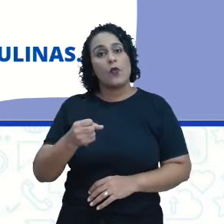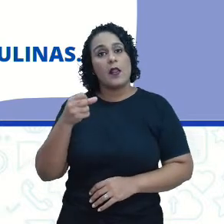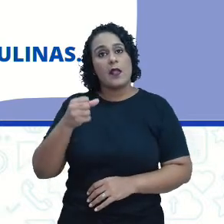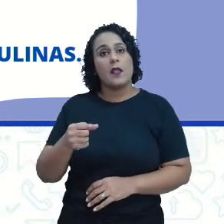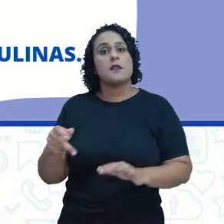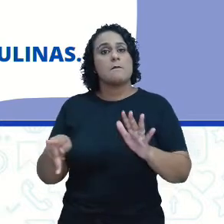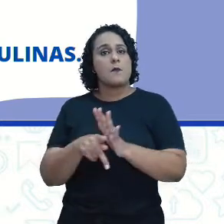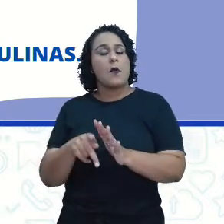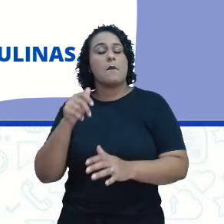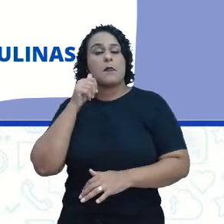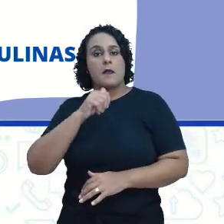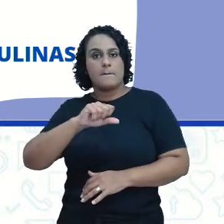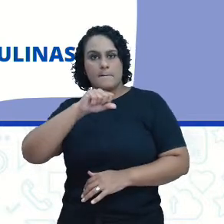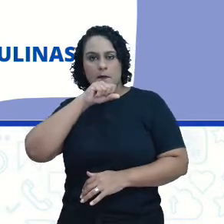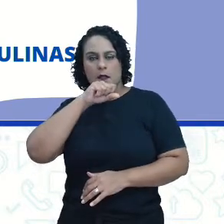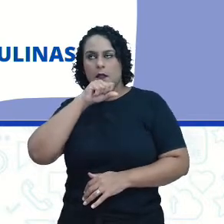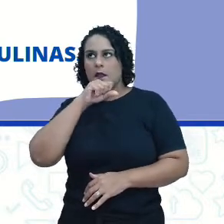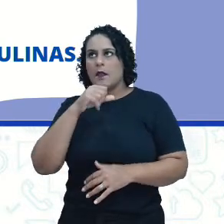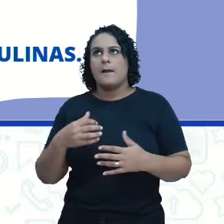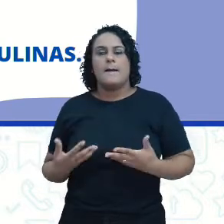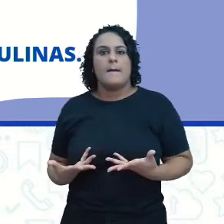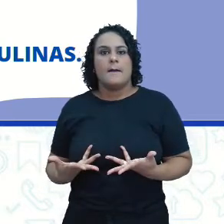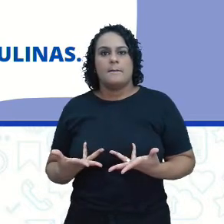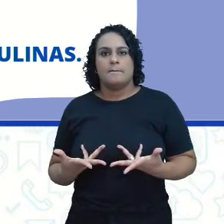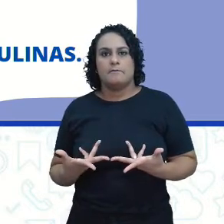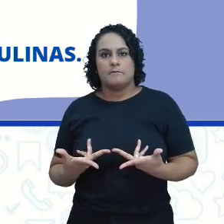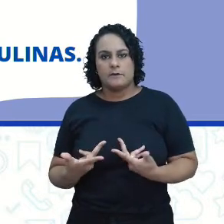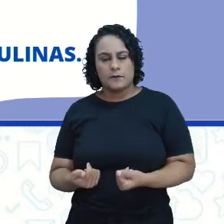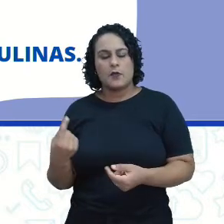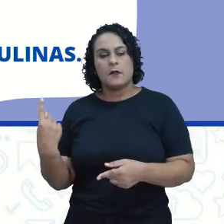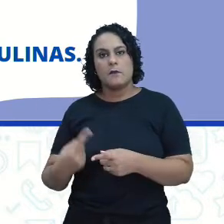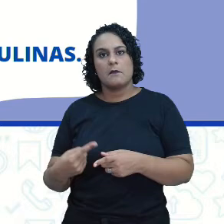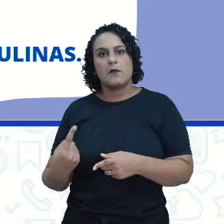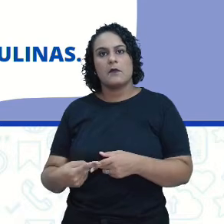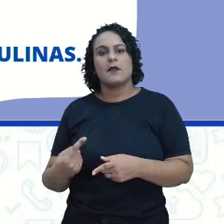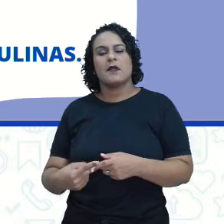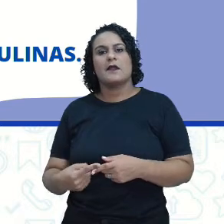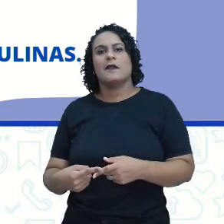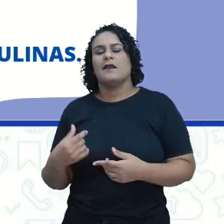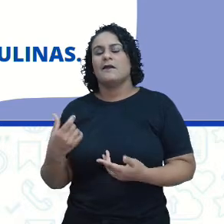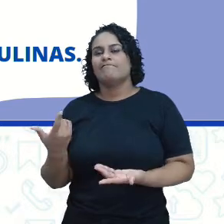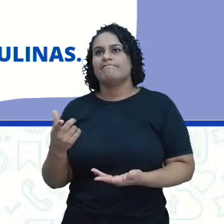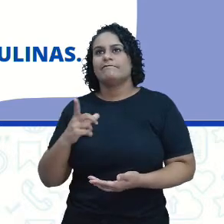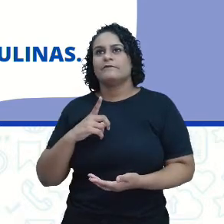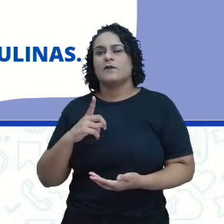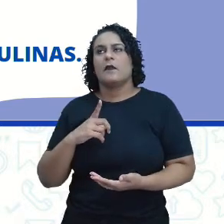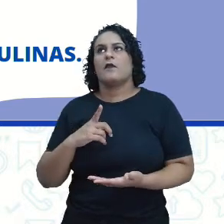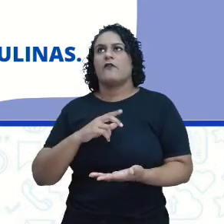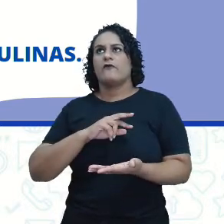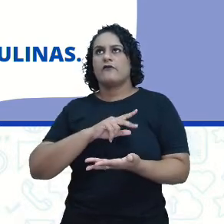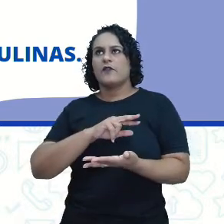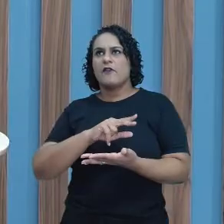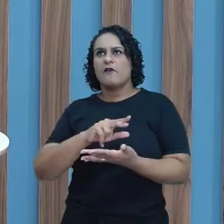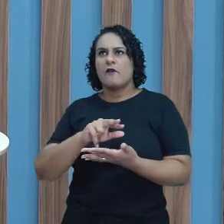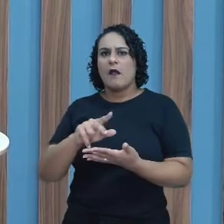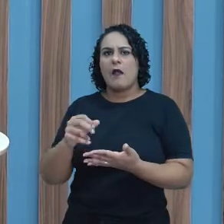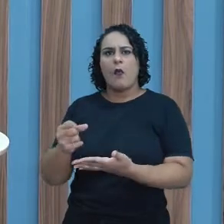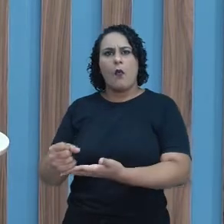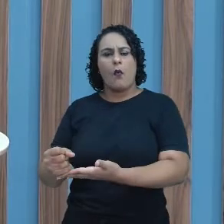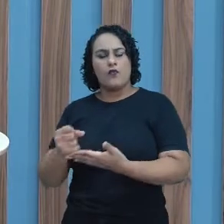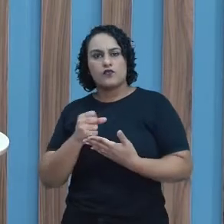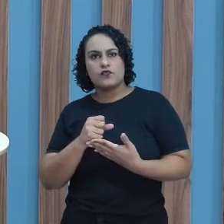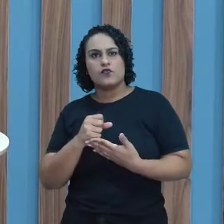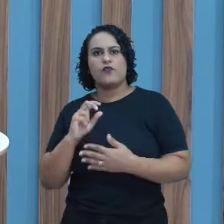vamos dizer assim, um presente, porque está dando para a gente uma série, né, de ajuda, desde a